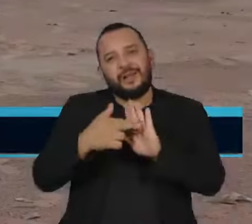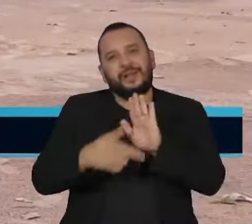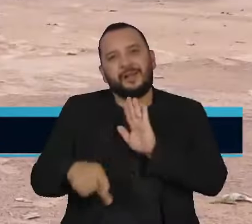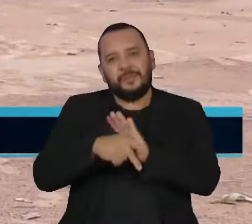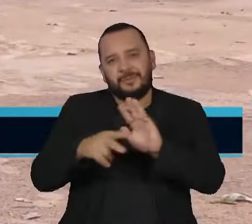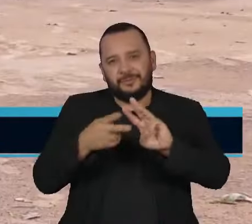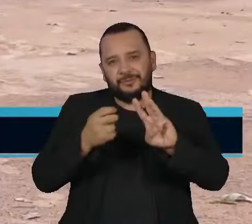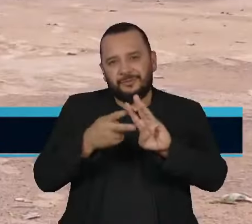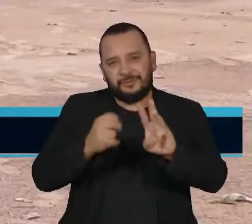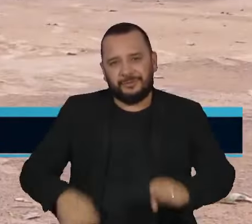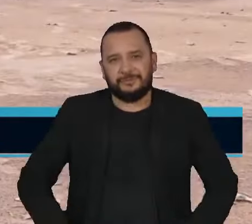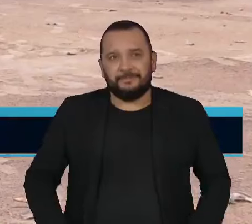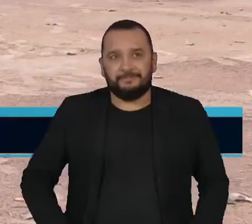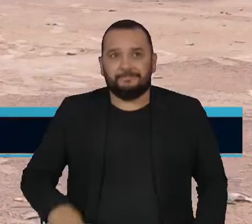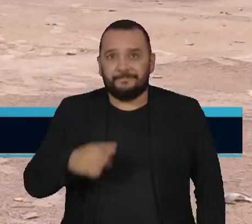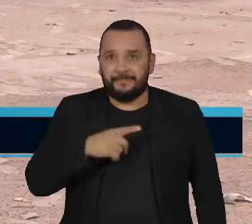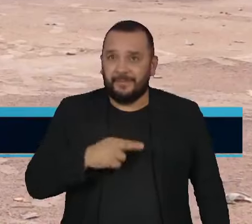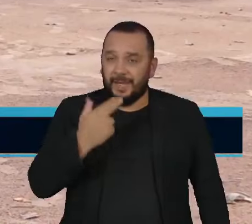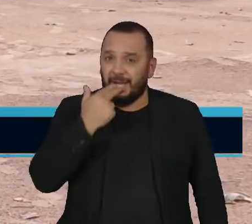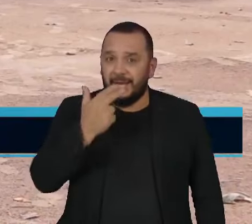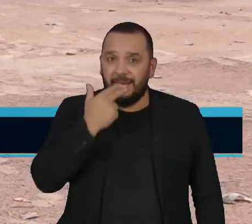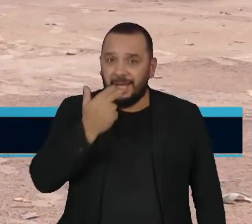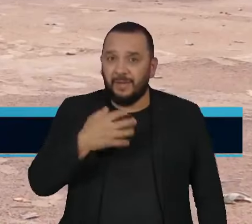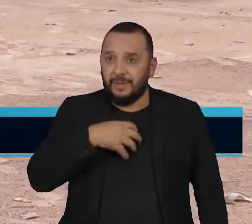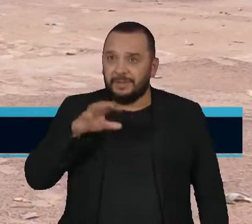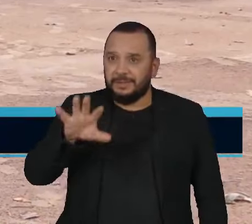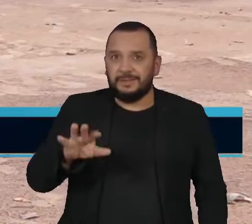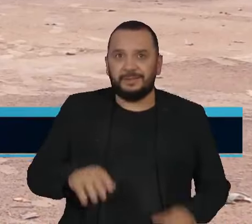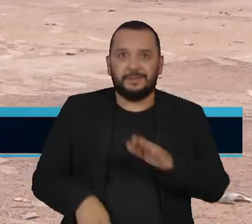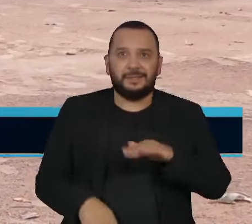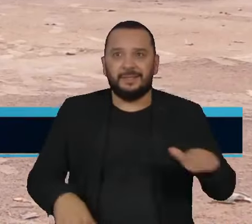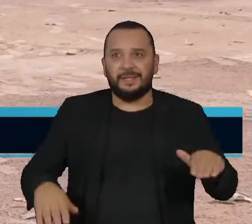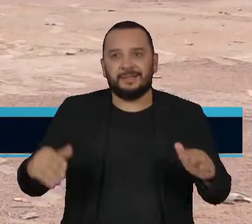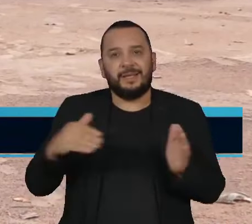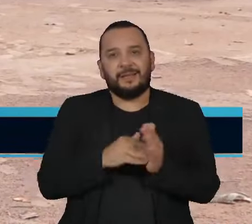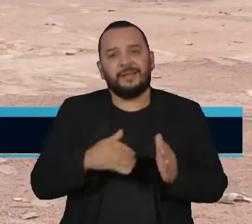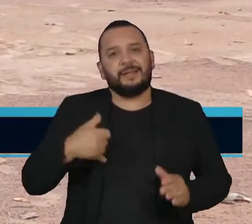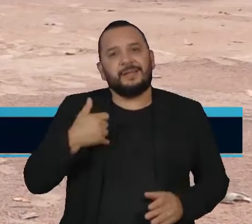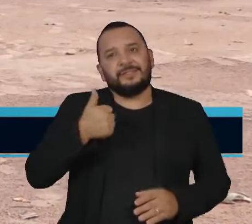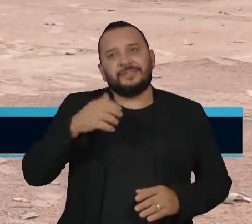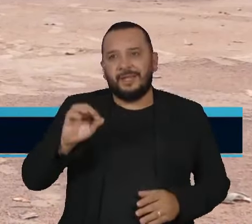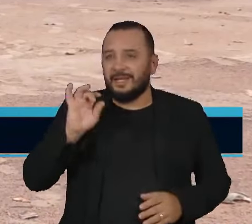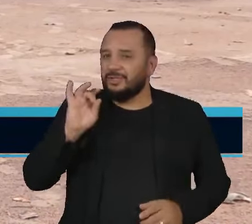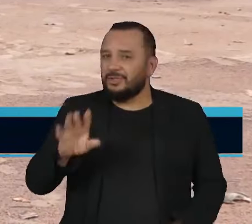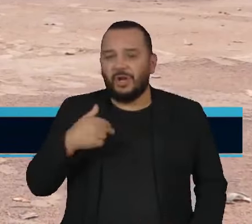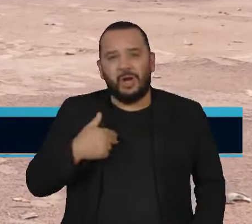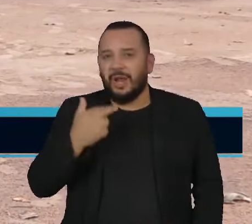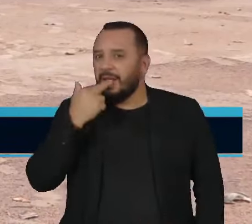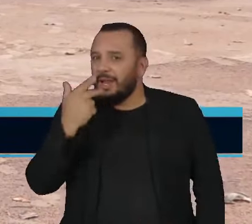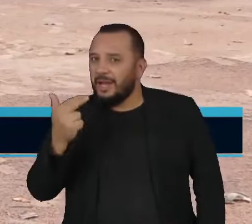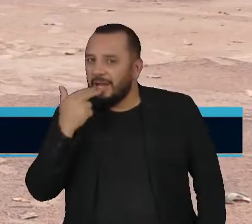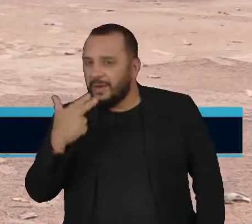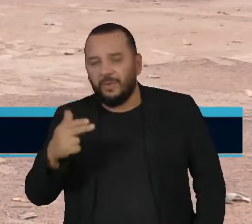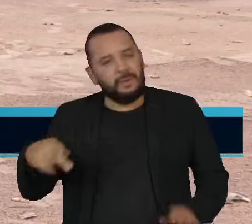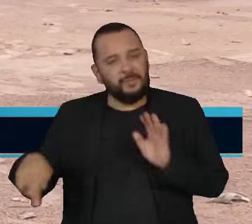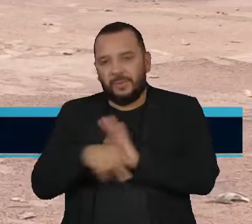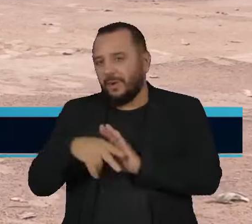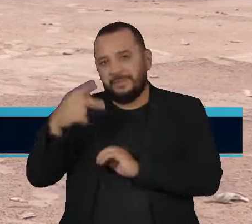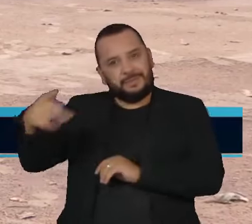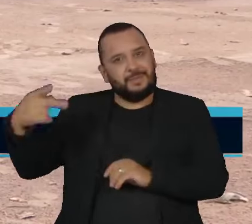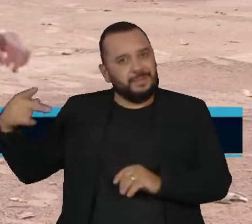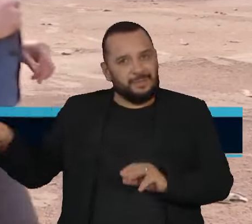Para manter a língua viva, as crianças até os 10 anos só falam e estudam no idioma